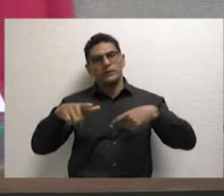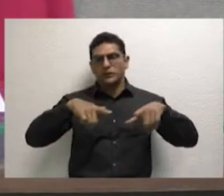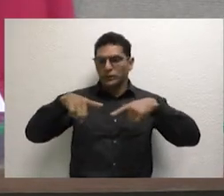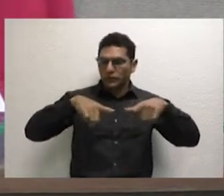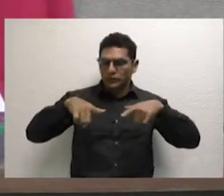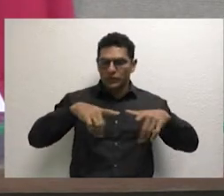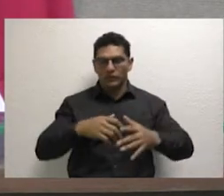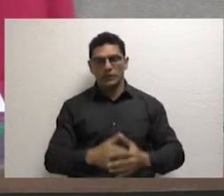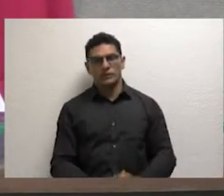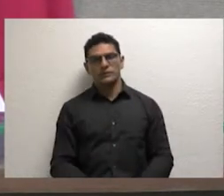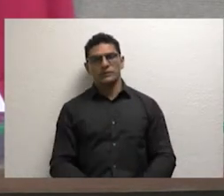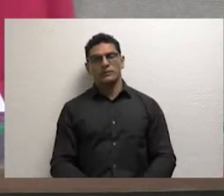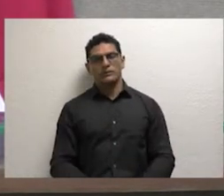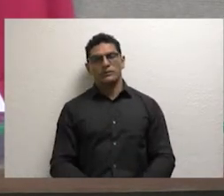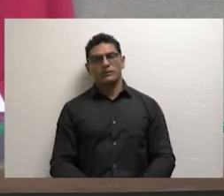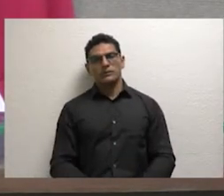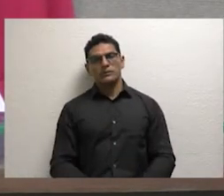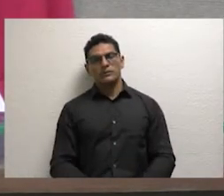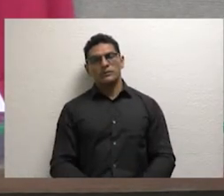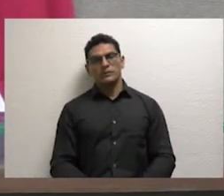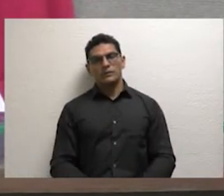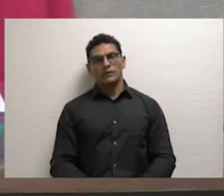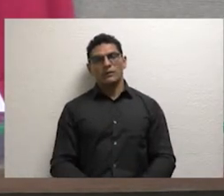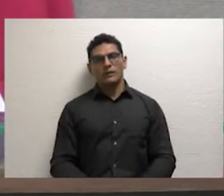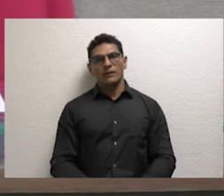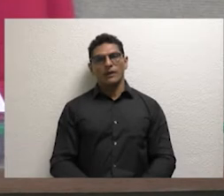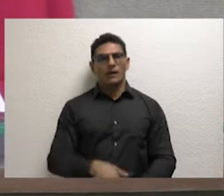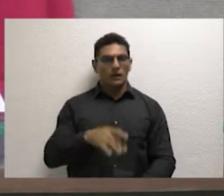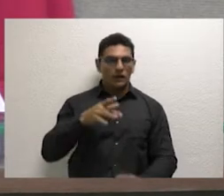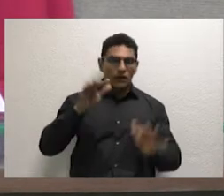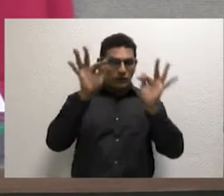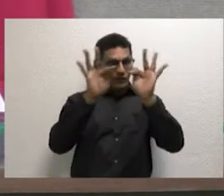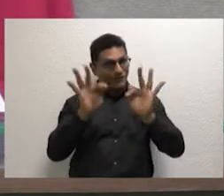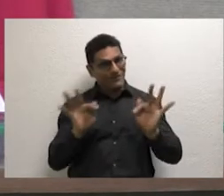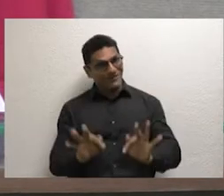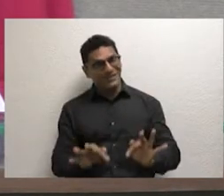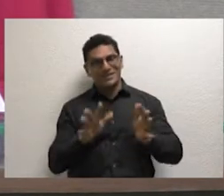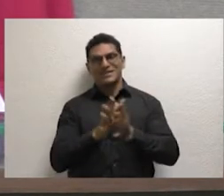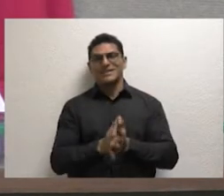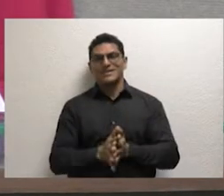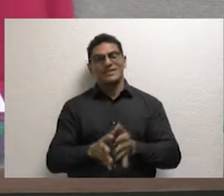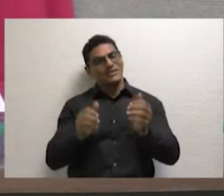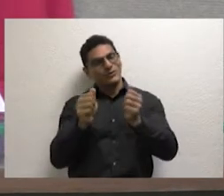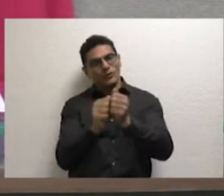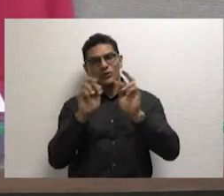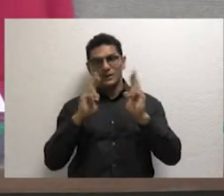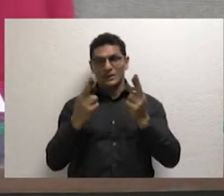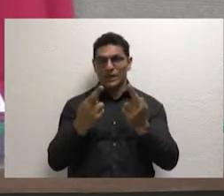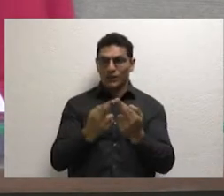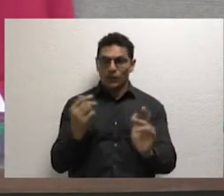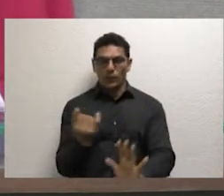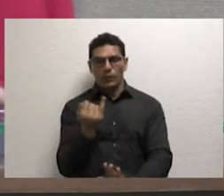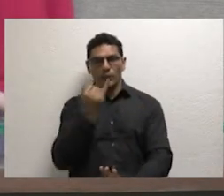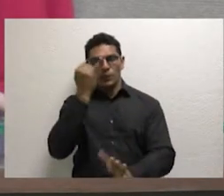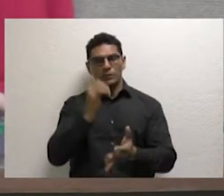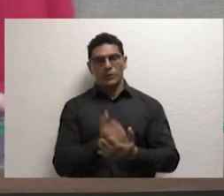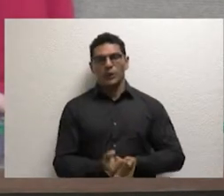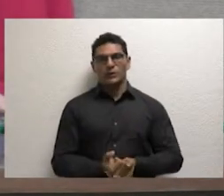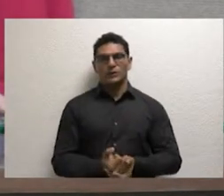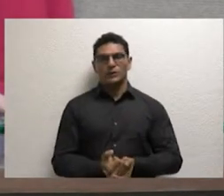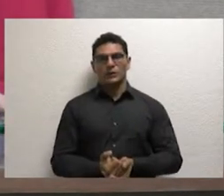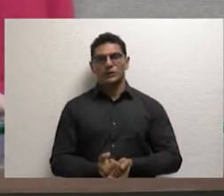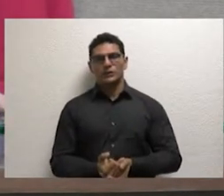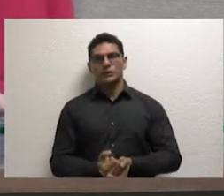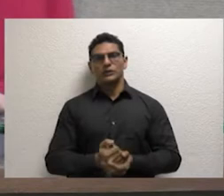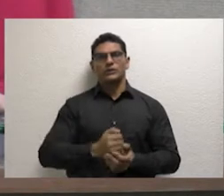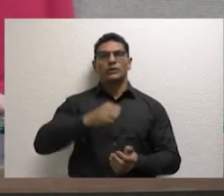defensoria pública. Eu fiquei feliz em participar de um evento importante como esse, na Calha do Madeira,